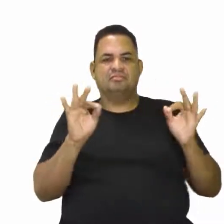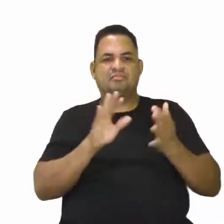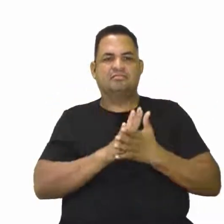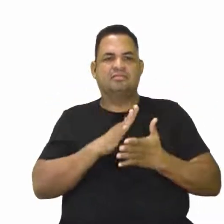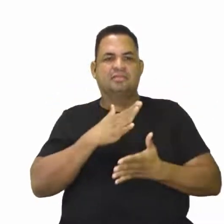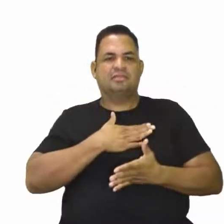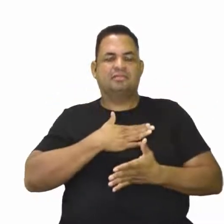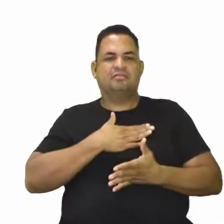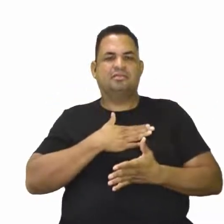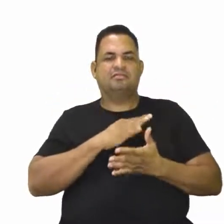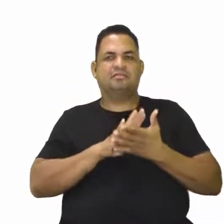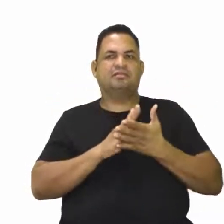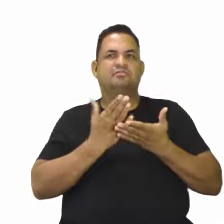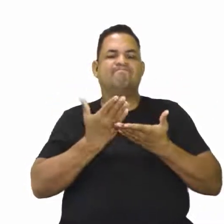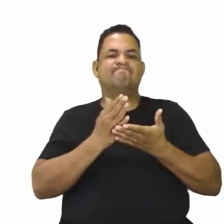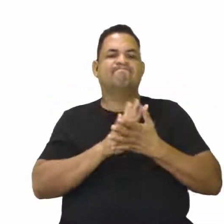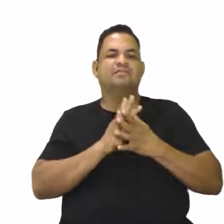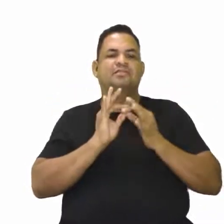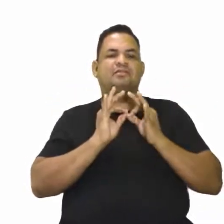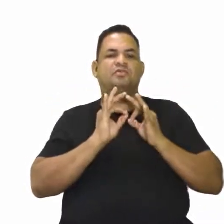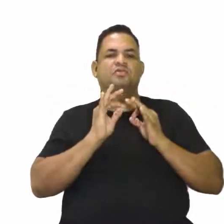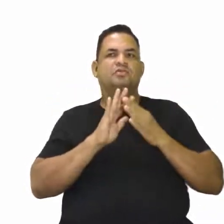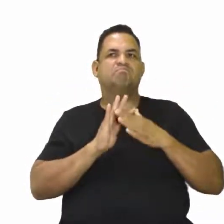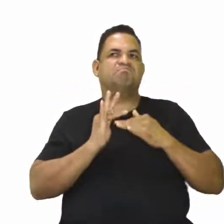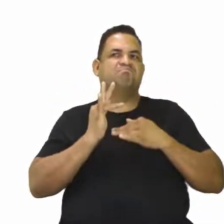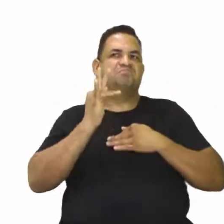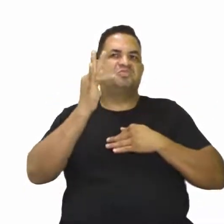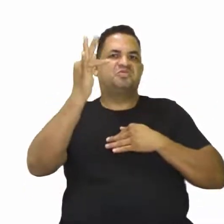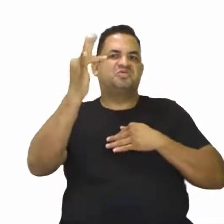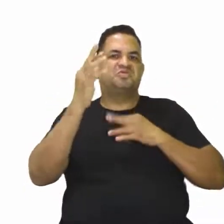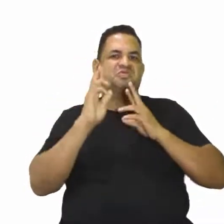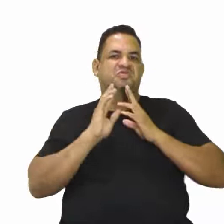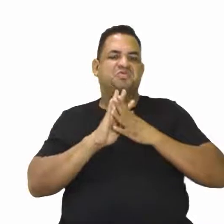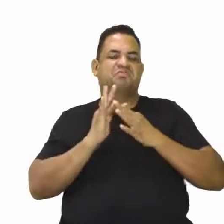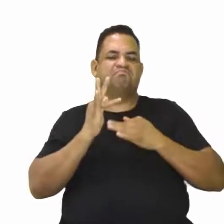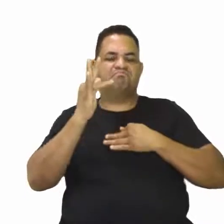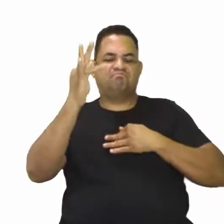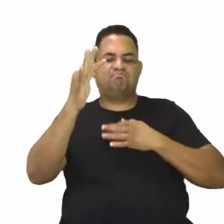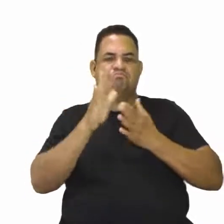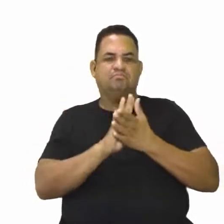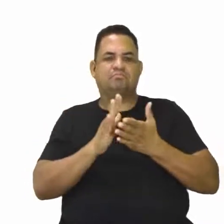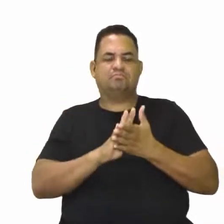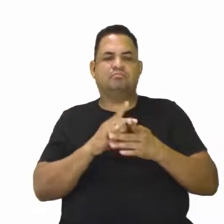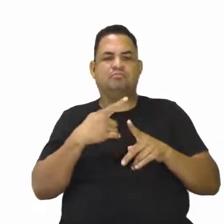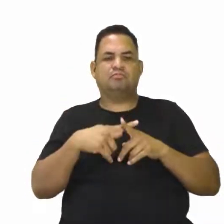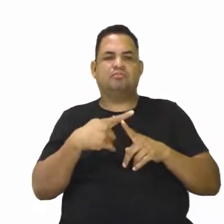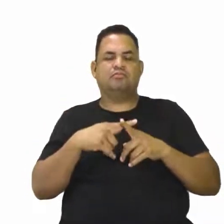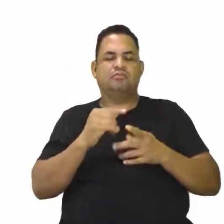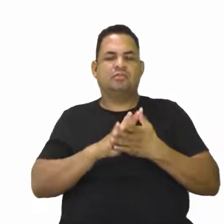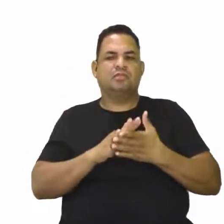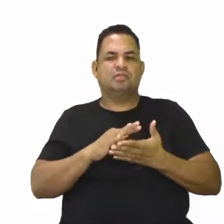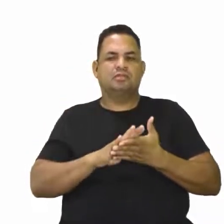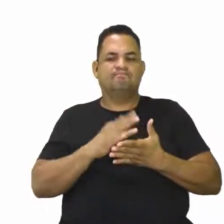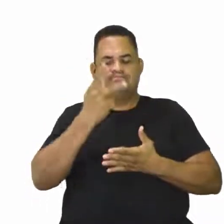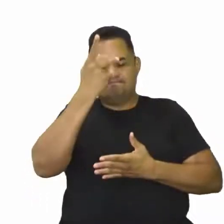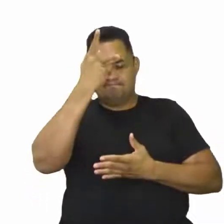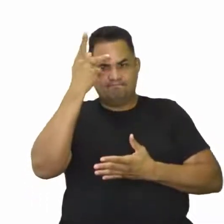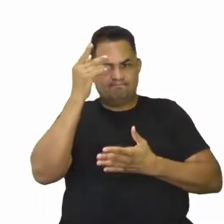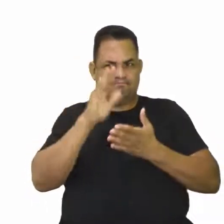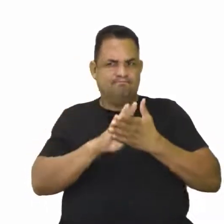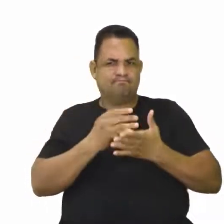minha beleza me levará longe. Por quê? Porque a pessoa ali quase nem